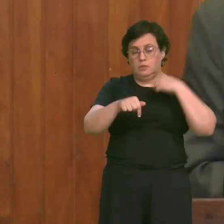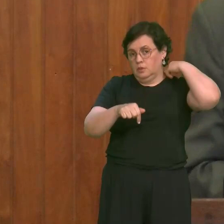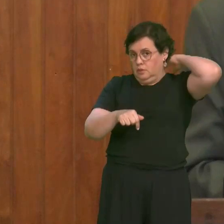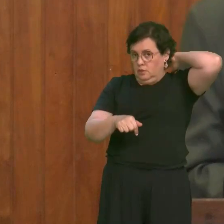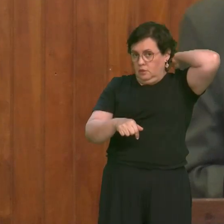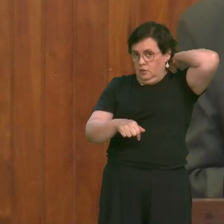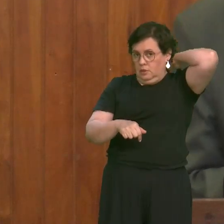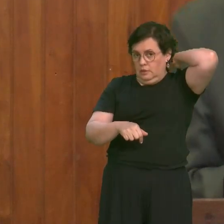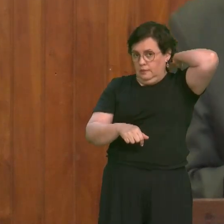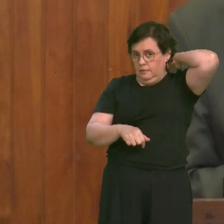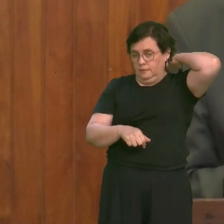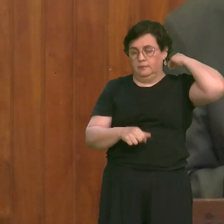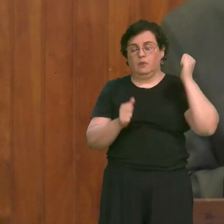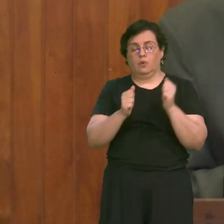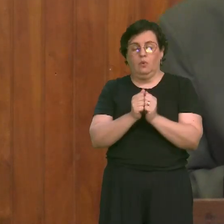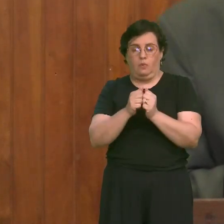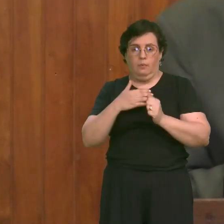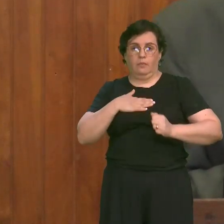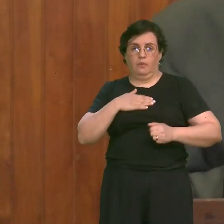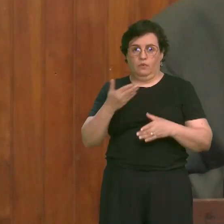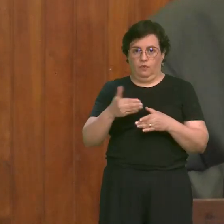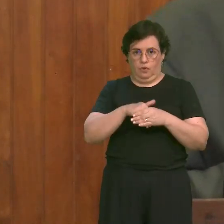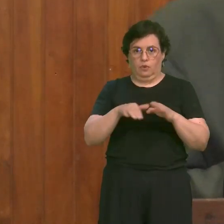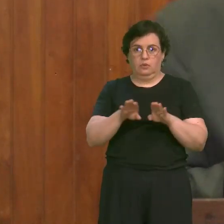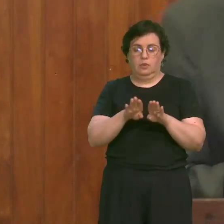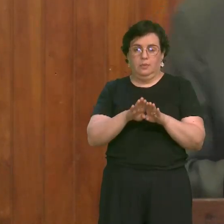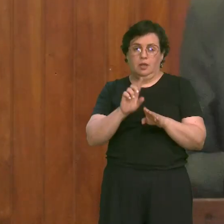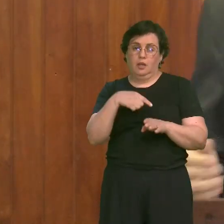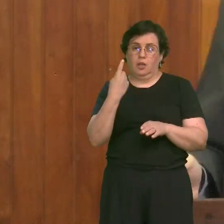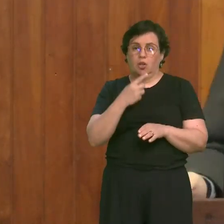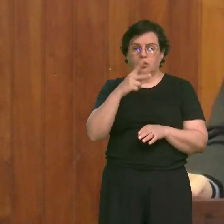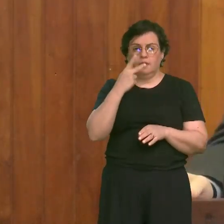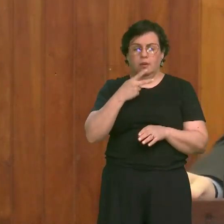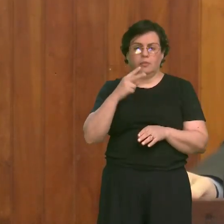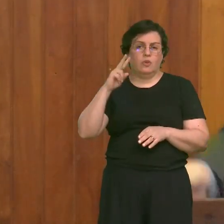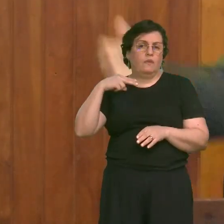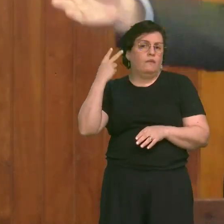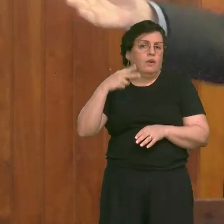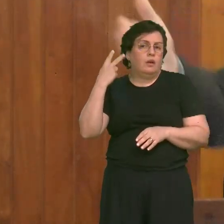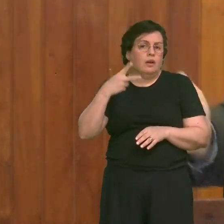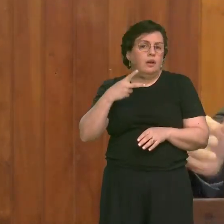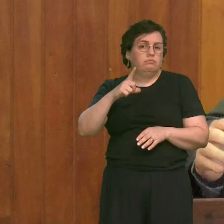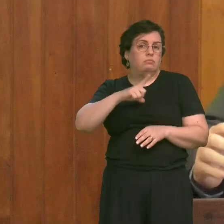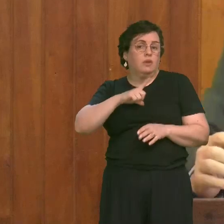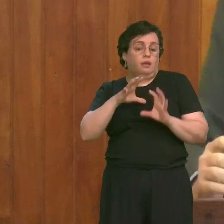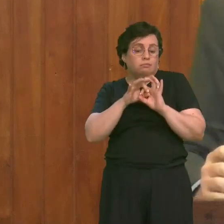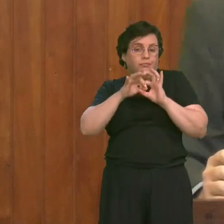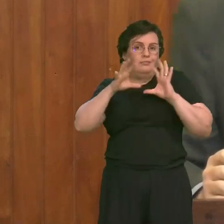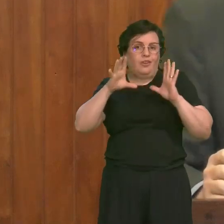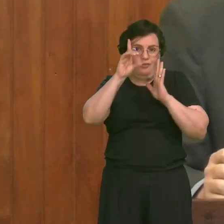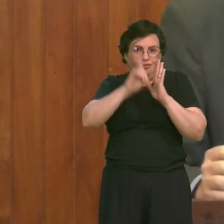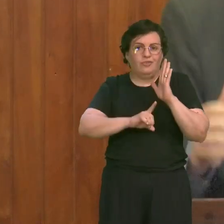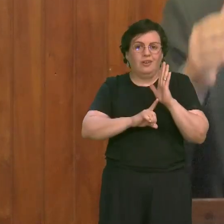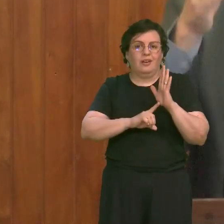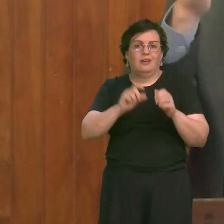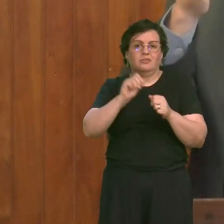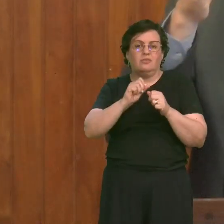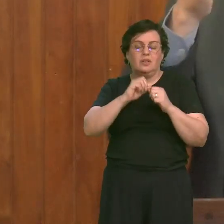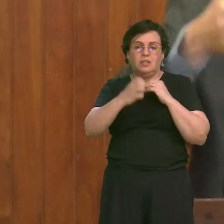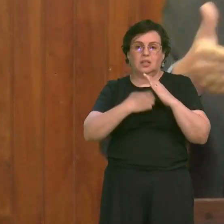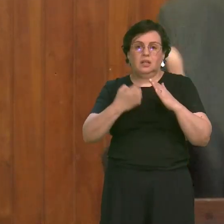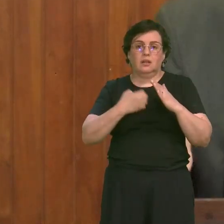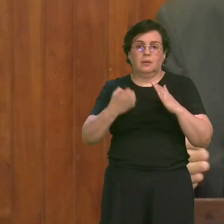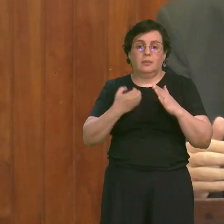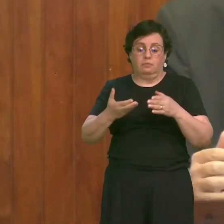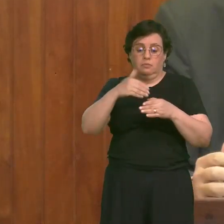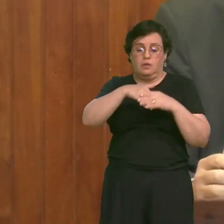com o meu voto inclusive em que nós definíamos que os vereadores têm o direito de fazer emendas de uma forma